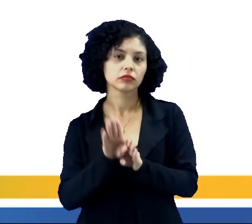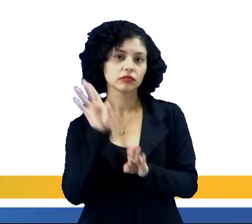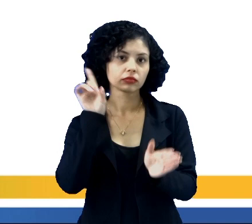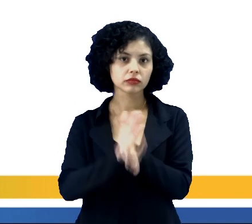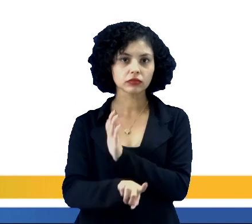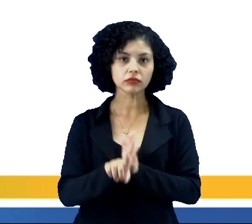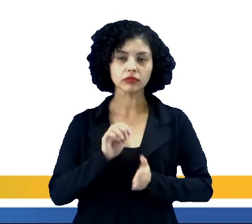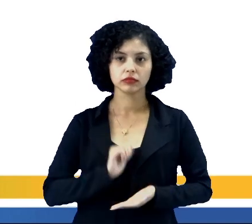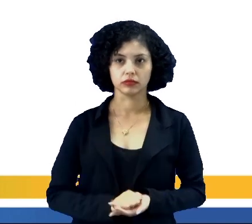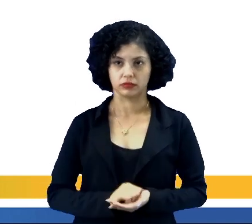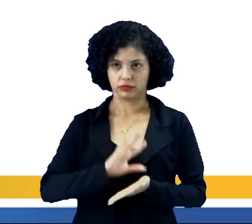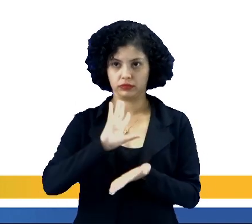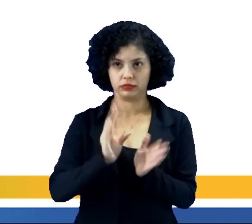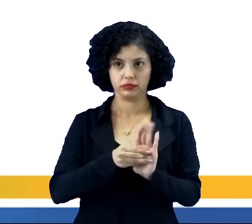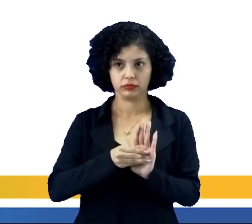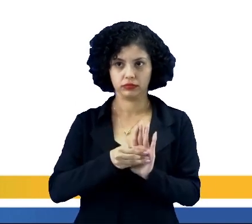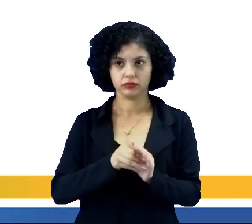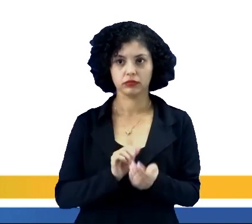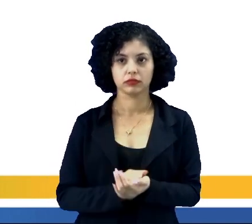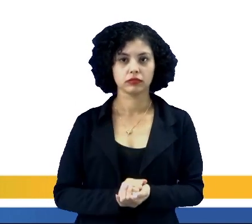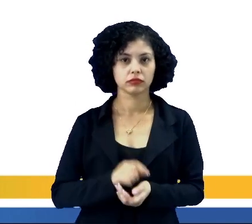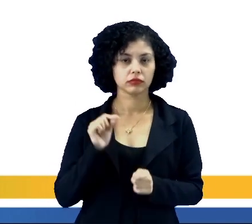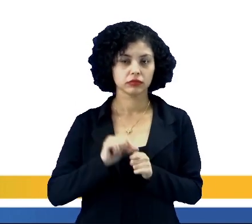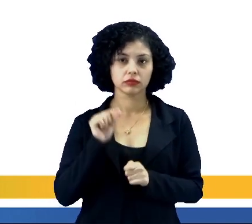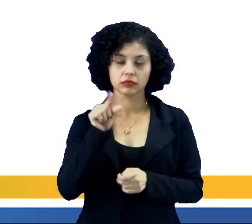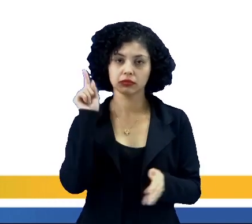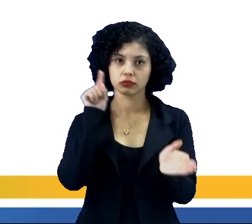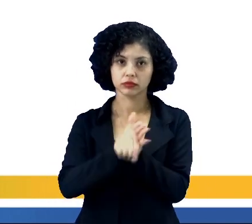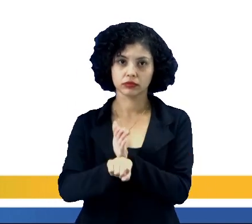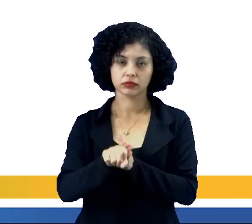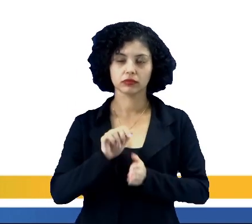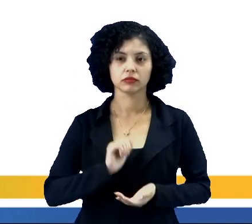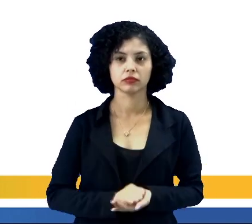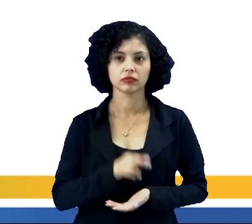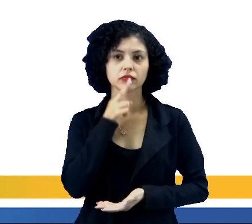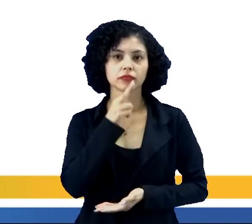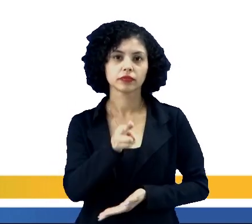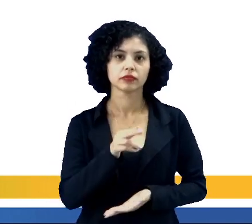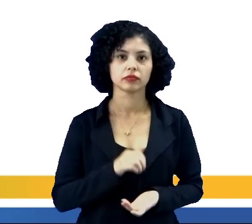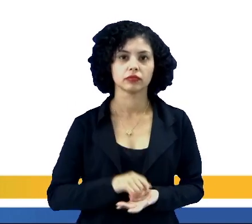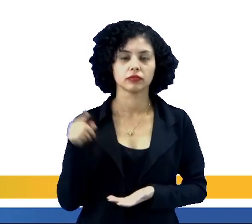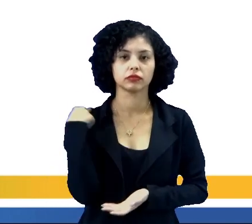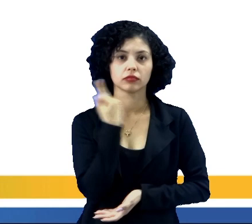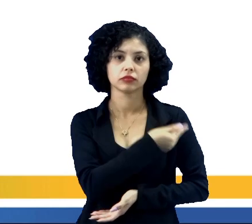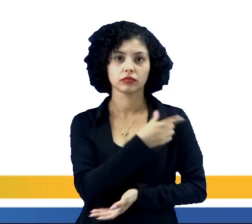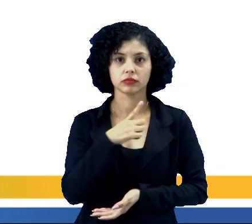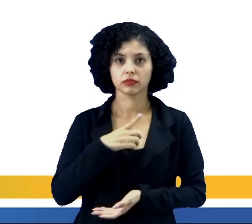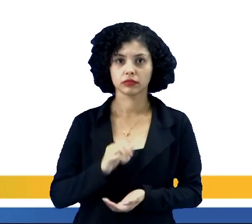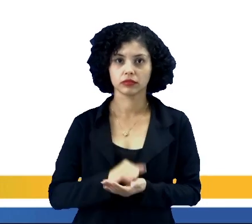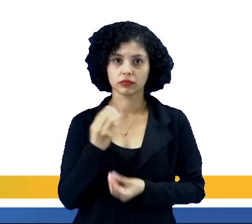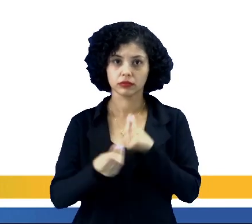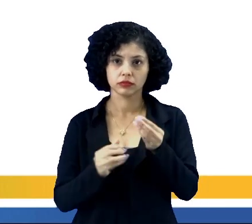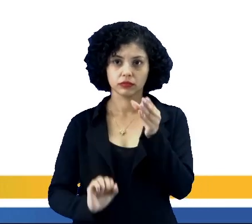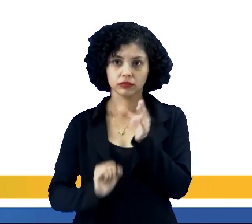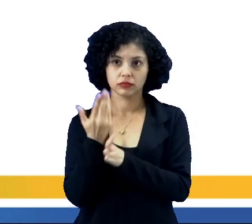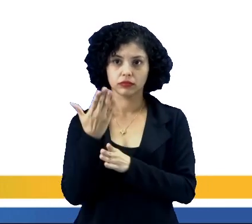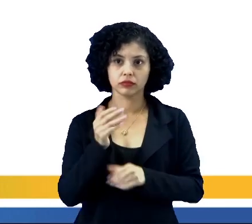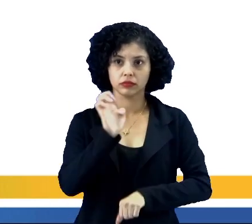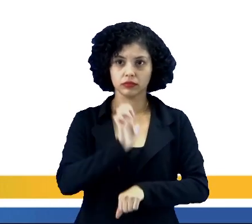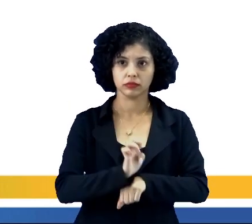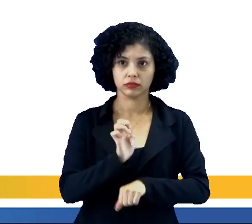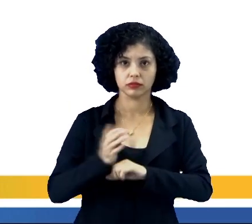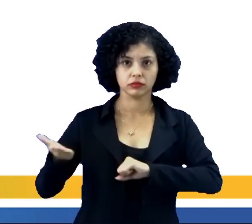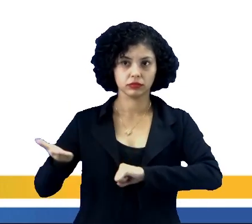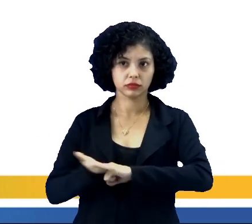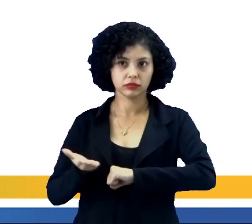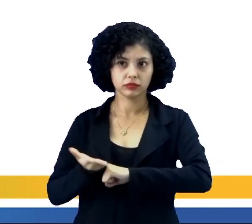básica sendo colocada nesse formato, pergunta e resposta. Então, nós temos como surgiu o Estado